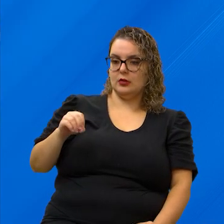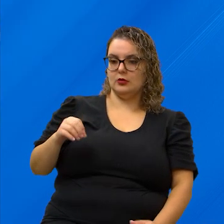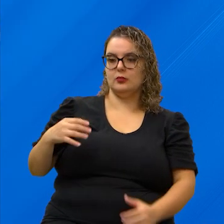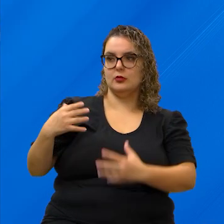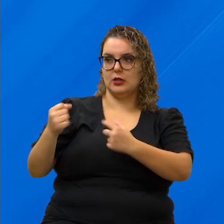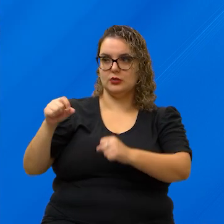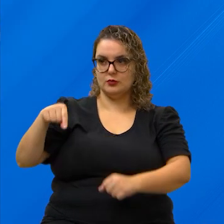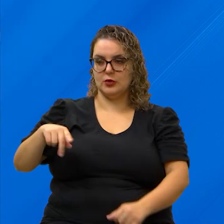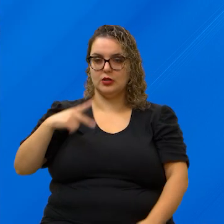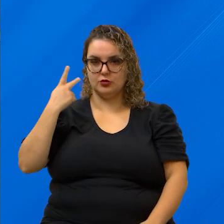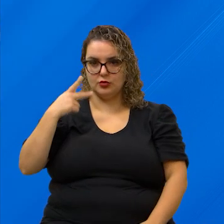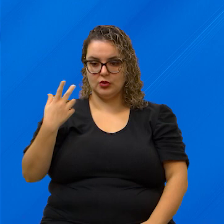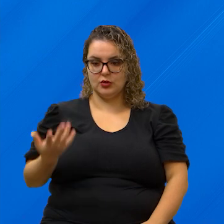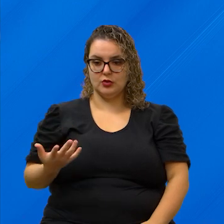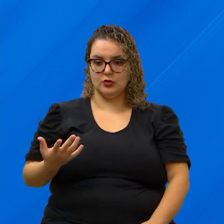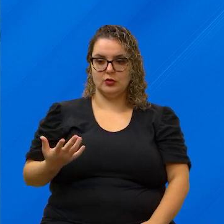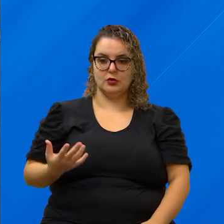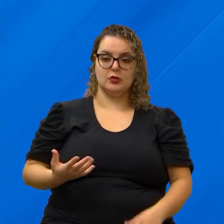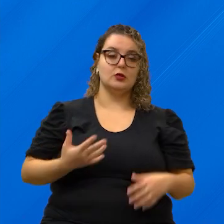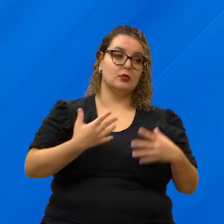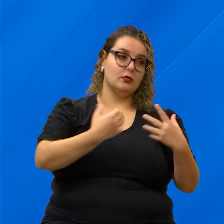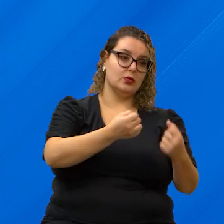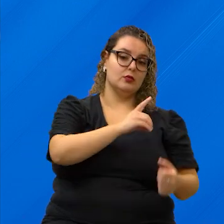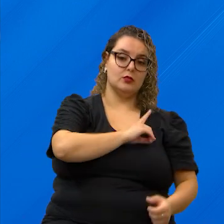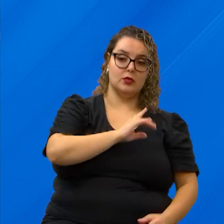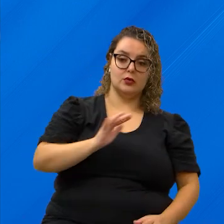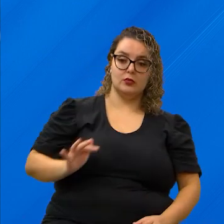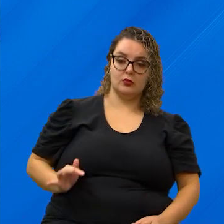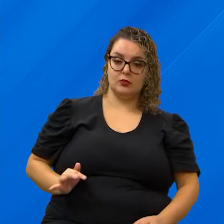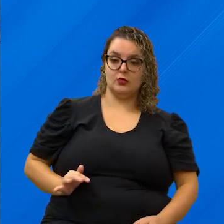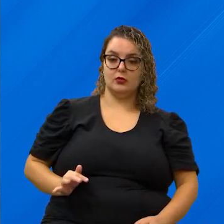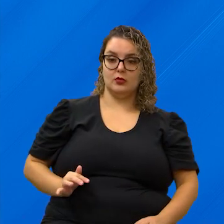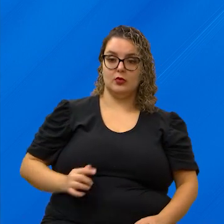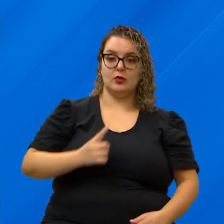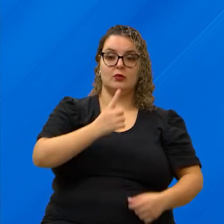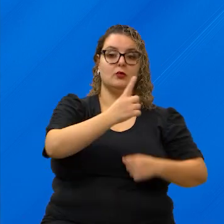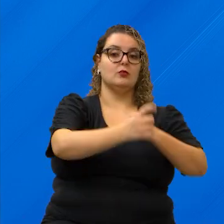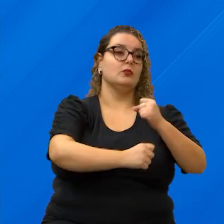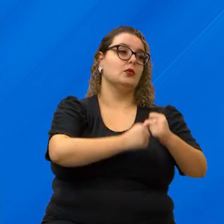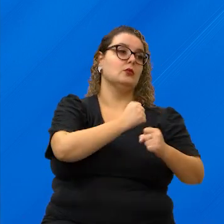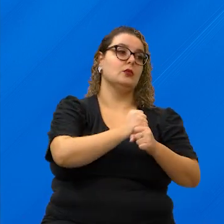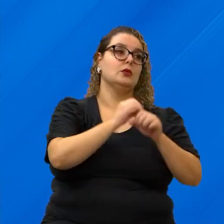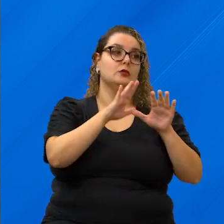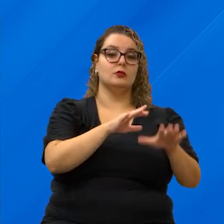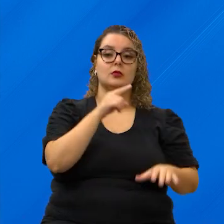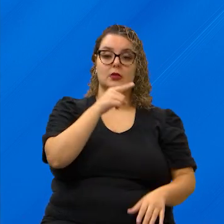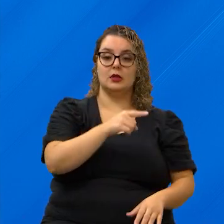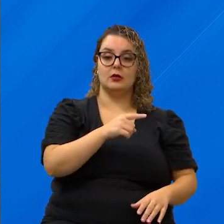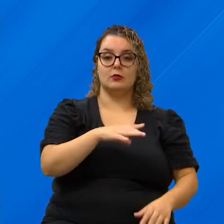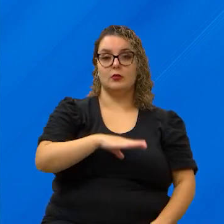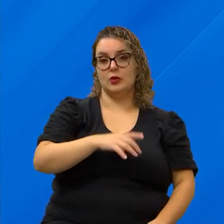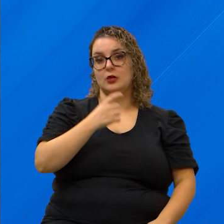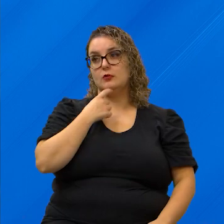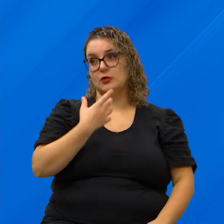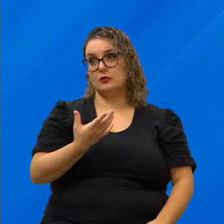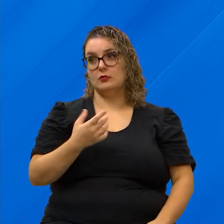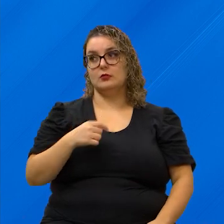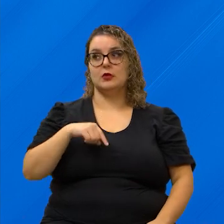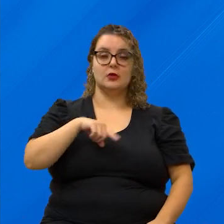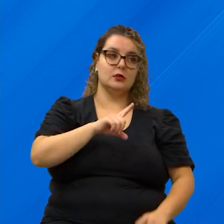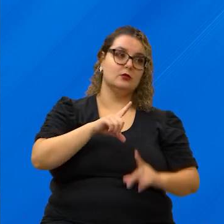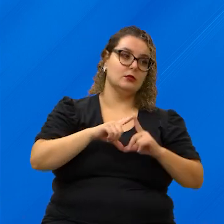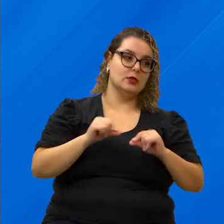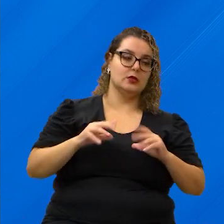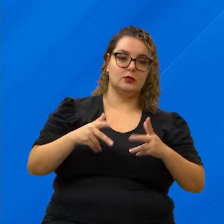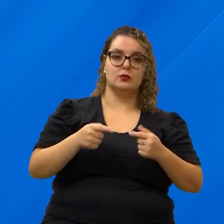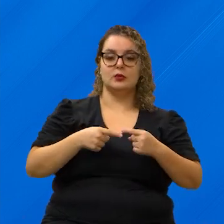Ronaldo, e aí eu assumo o mandato de deputado federal e fico por um ano morando em Campinas,